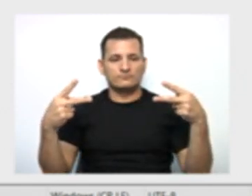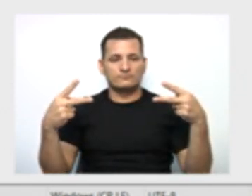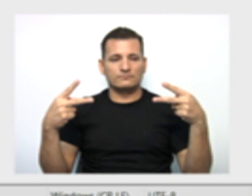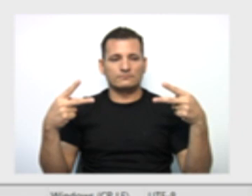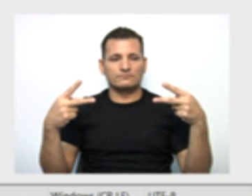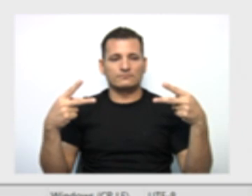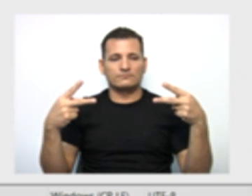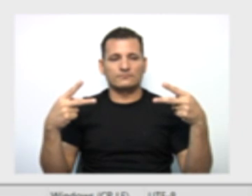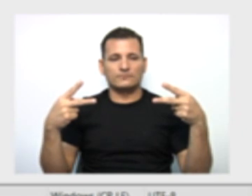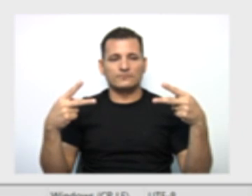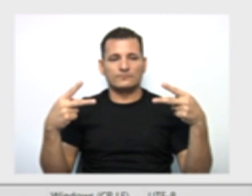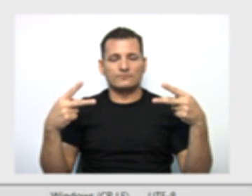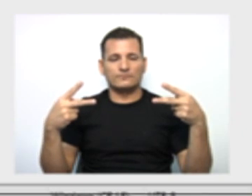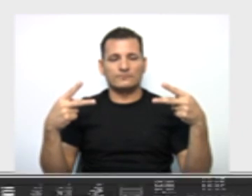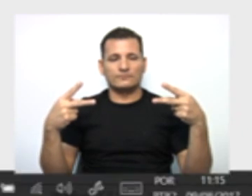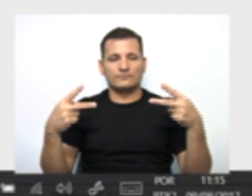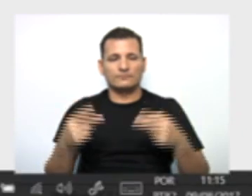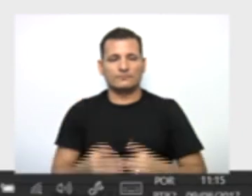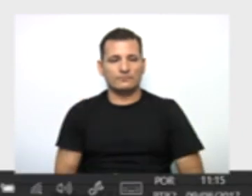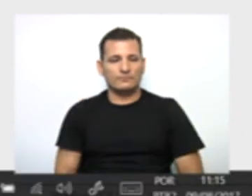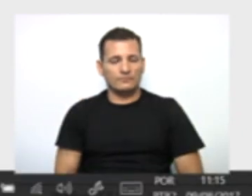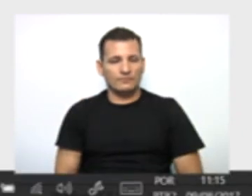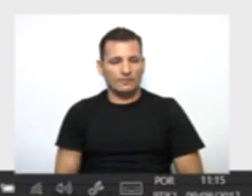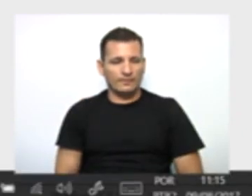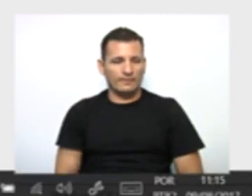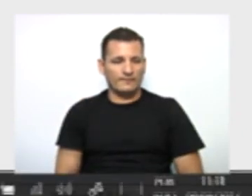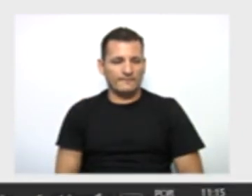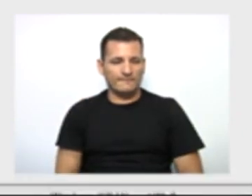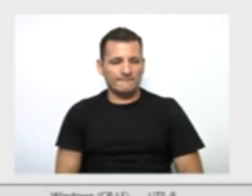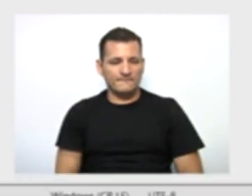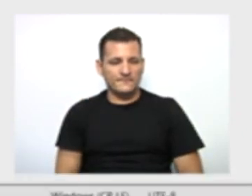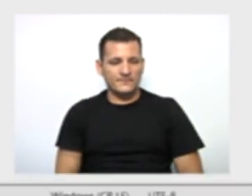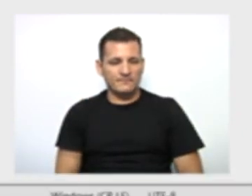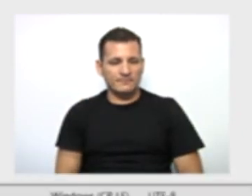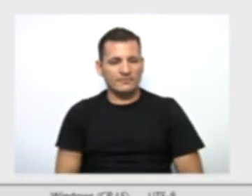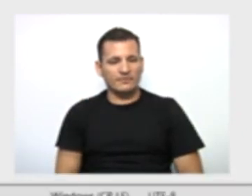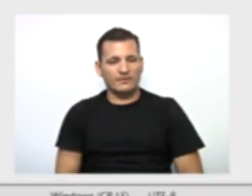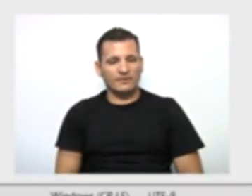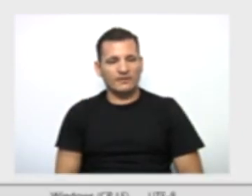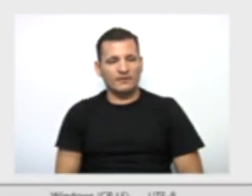um asterisco, vou aumentar aqui que está pequeno ainda para vocês.